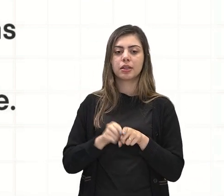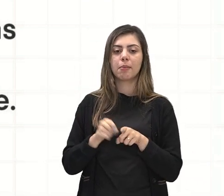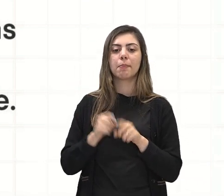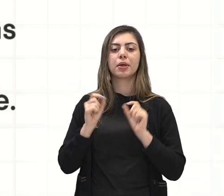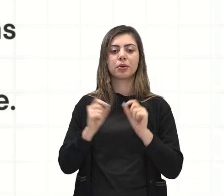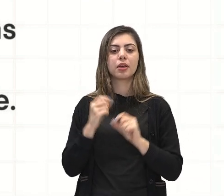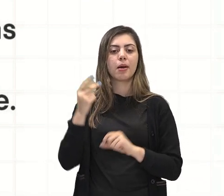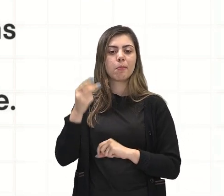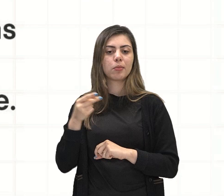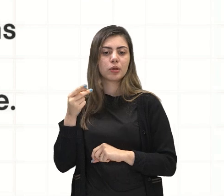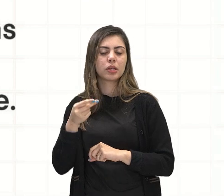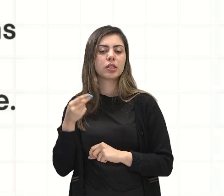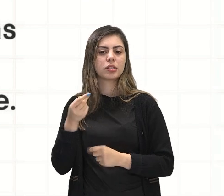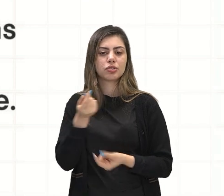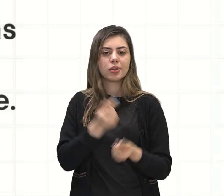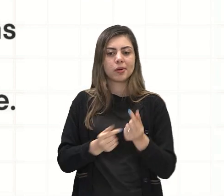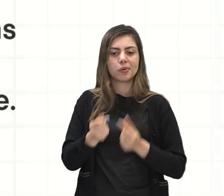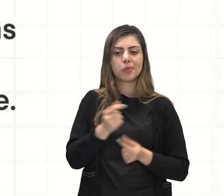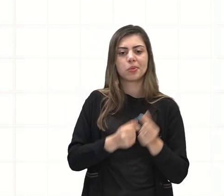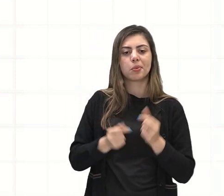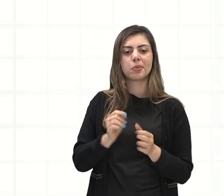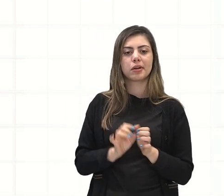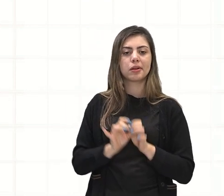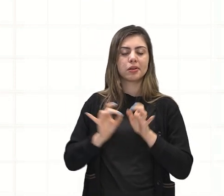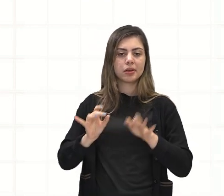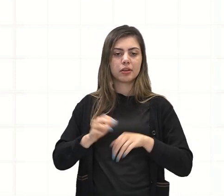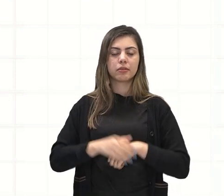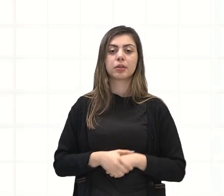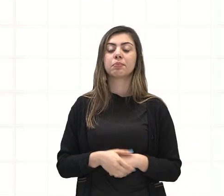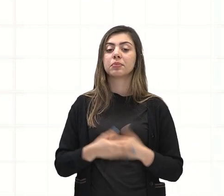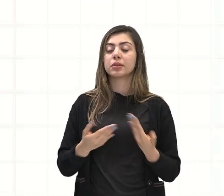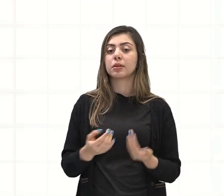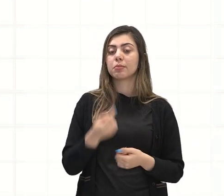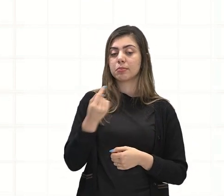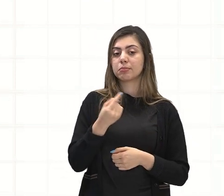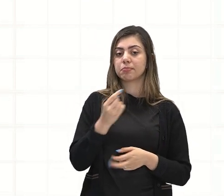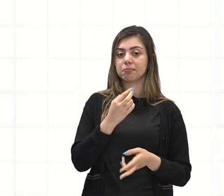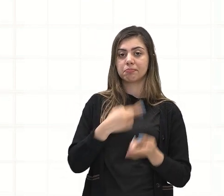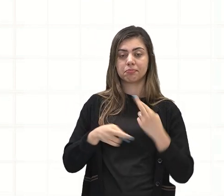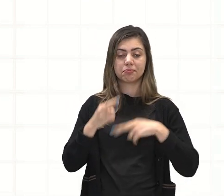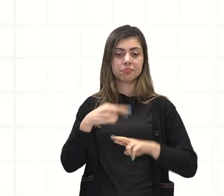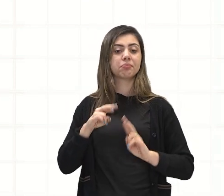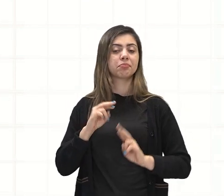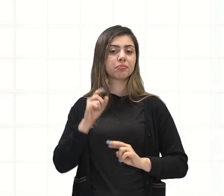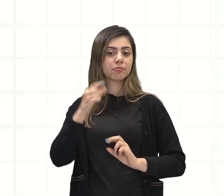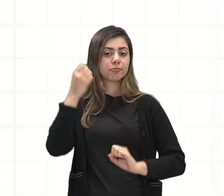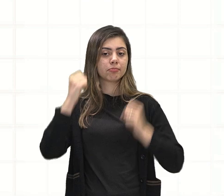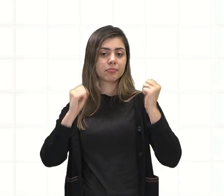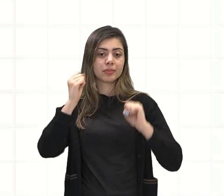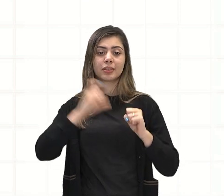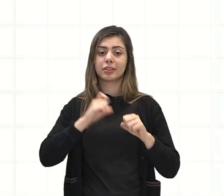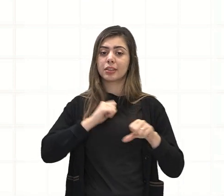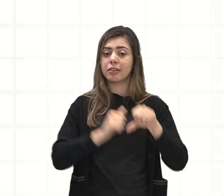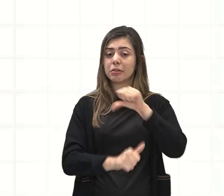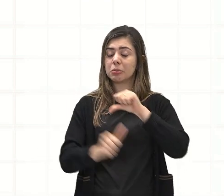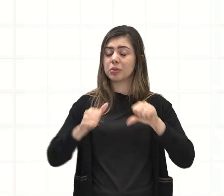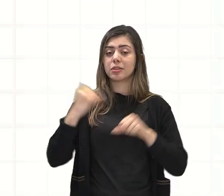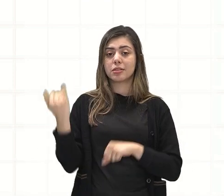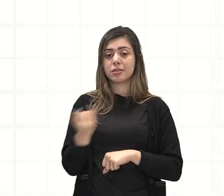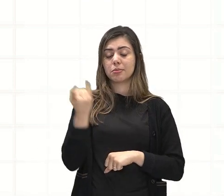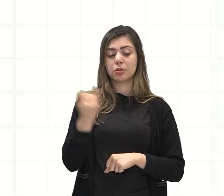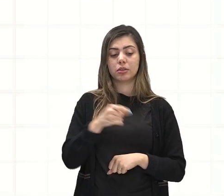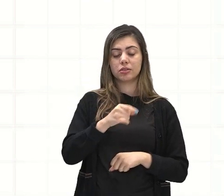e o aumento da produtividade. A primeira Revolução Industrial trouxe mudanças profundas no sistema